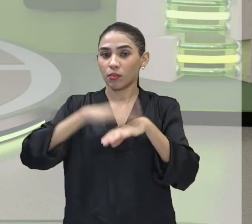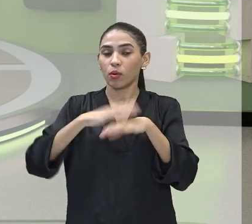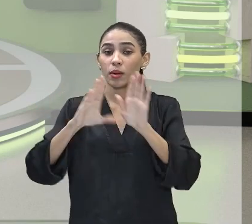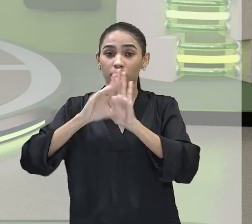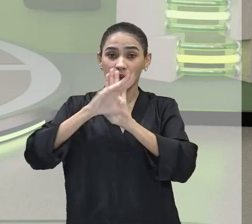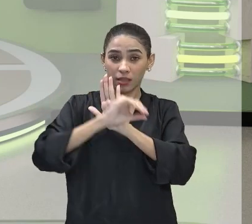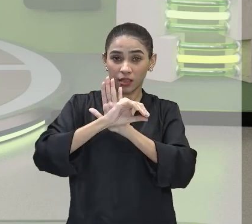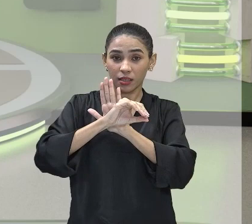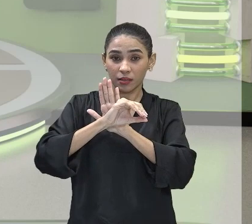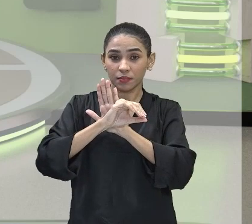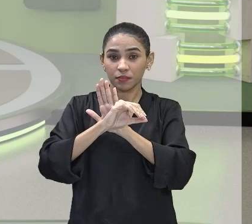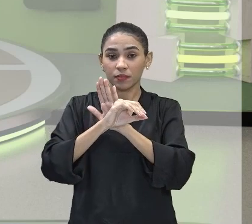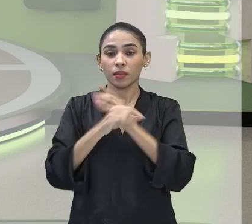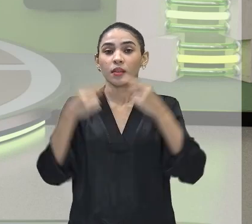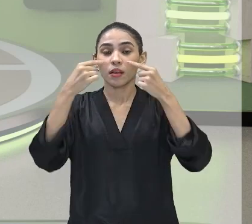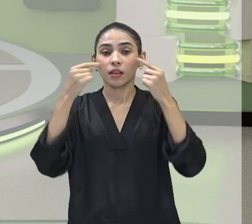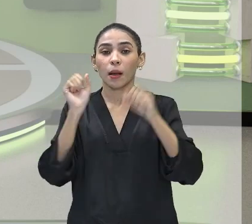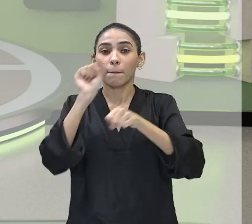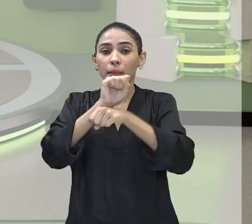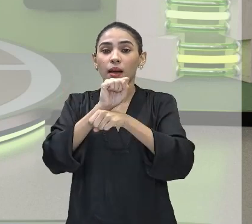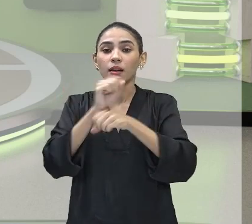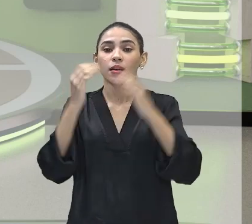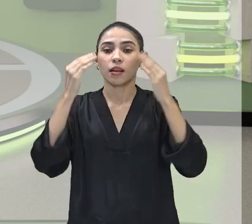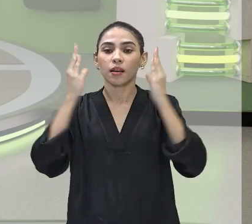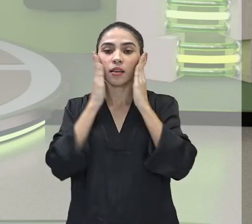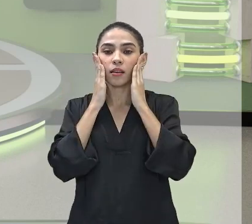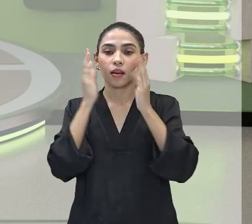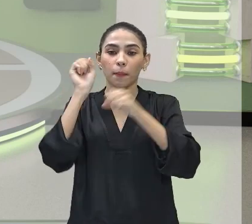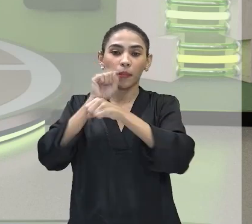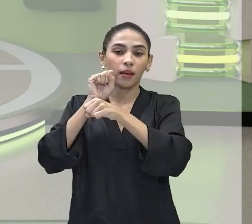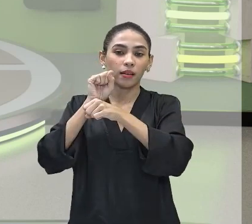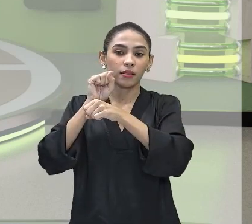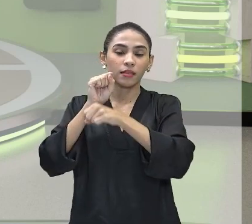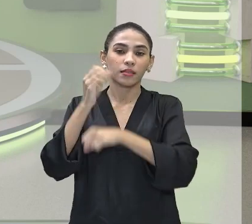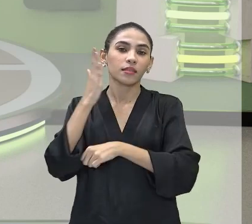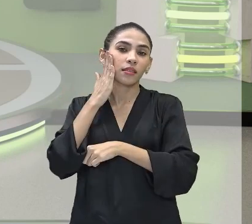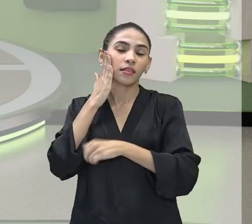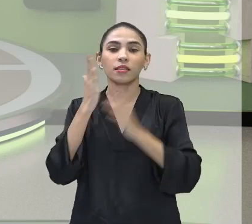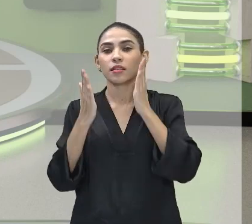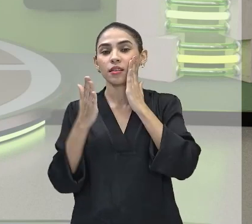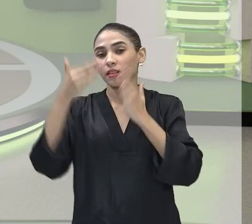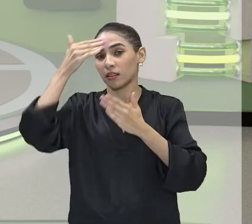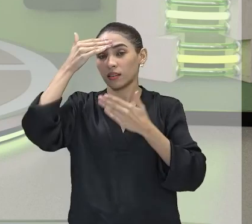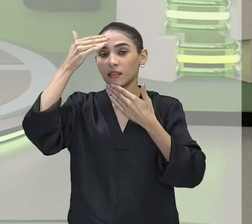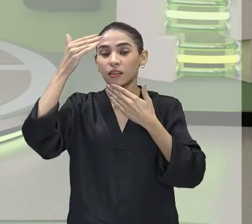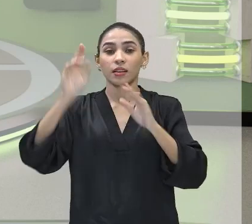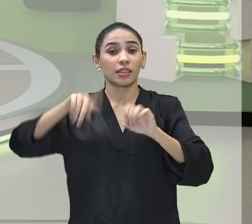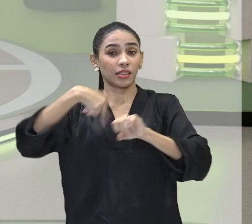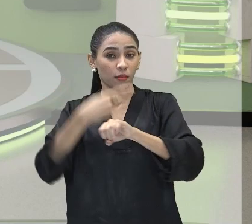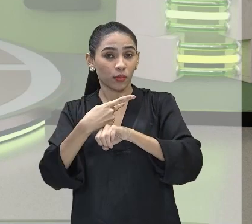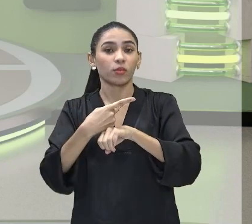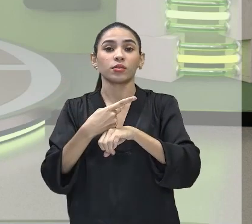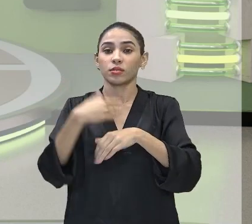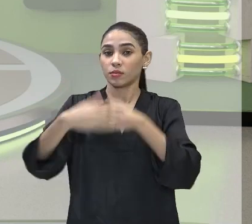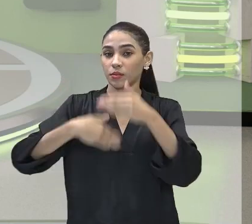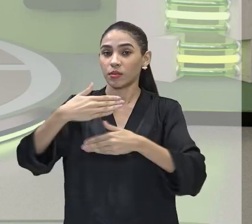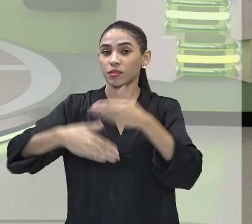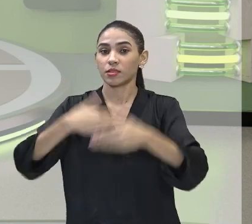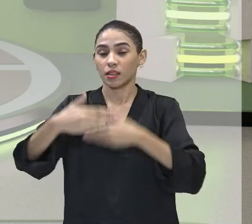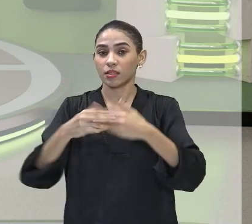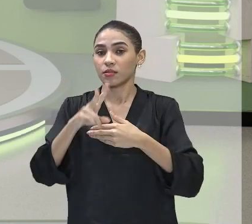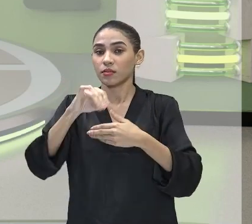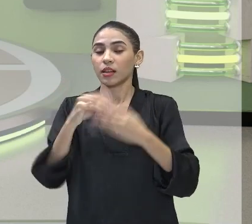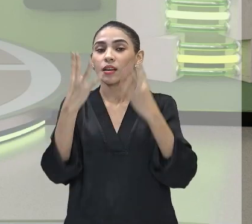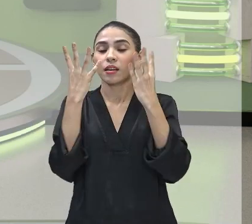bactéria E aí ela vai paralisando aquele músculo né Depois de um tempo esse processo né ele vai